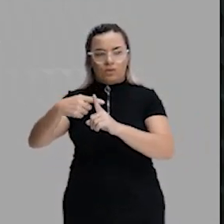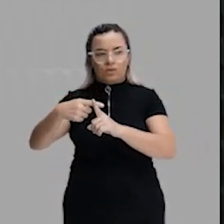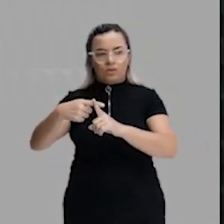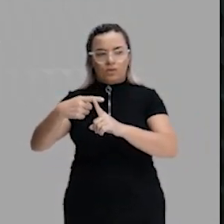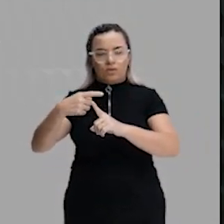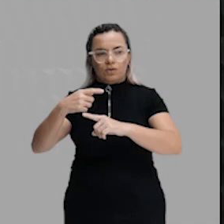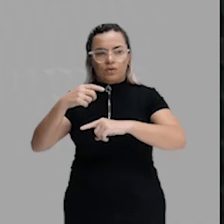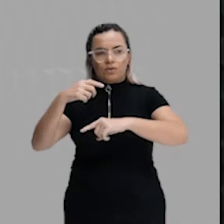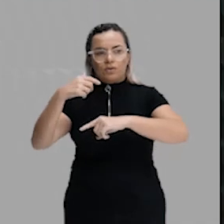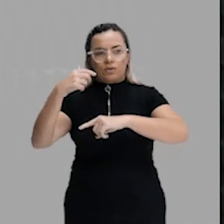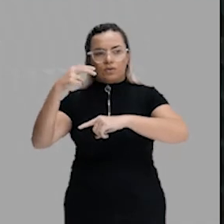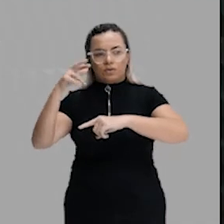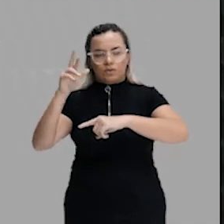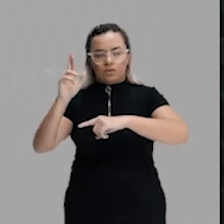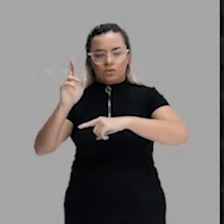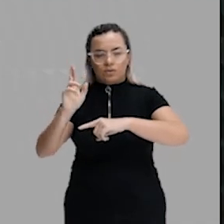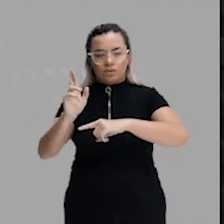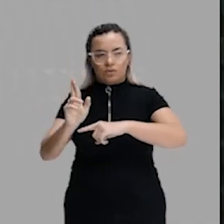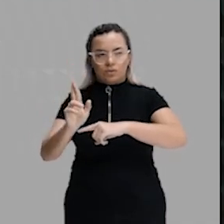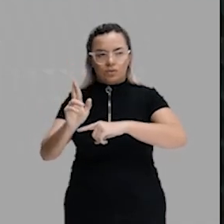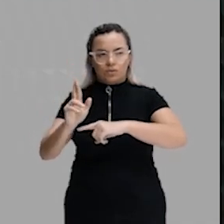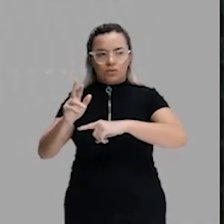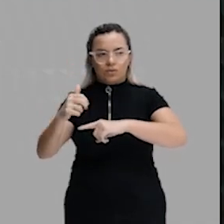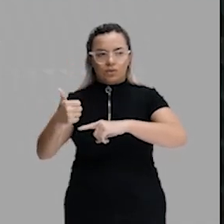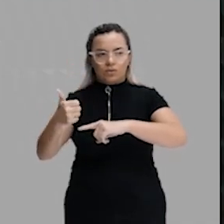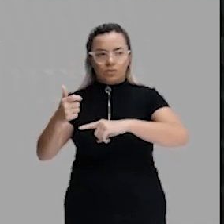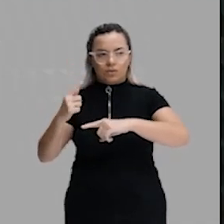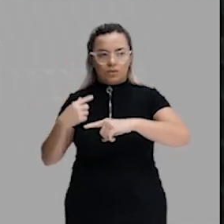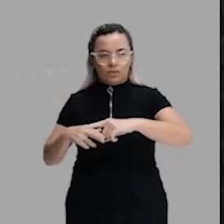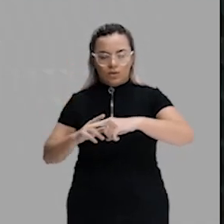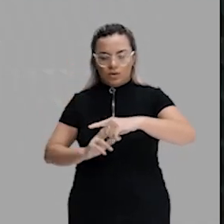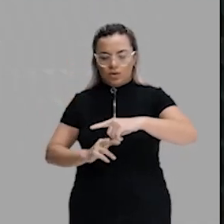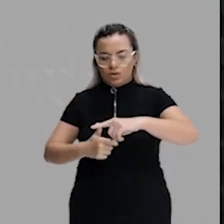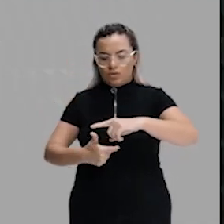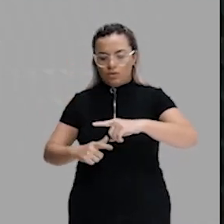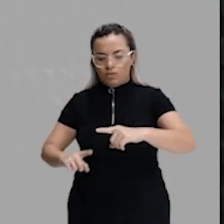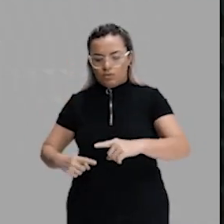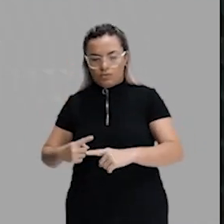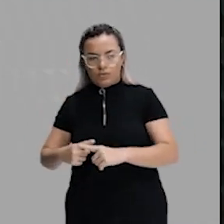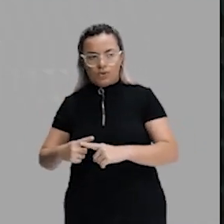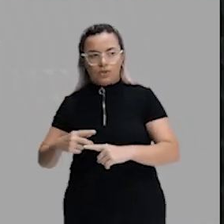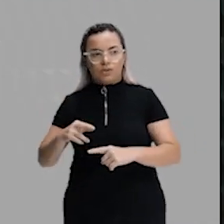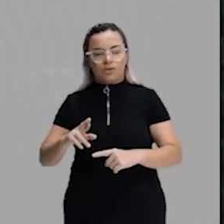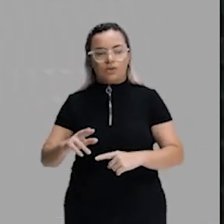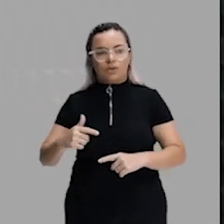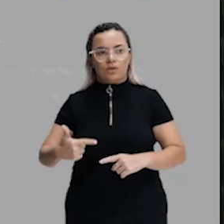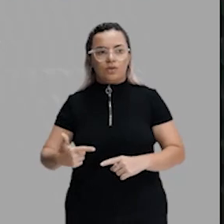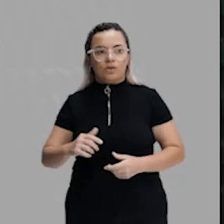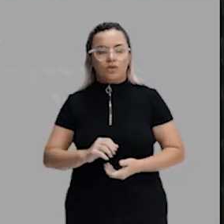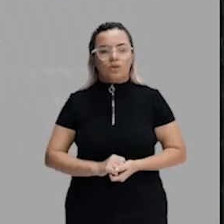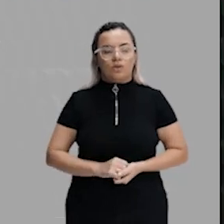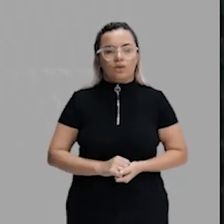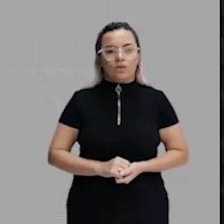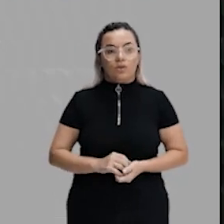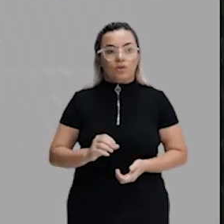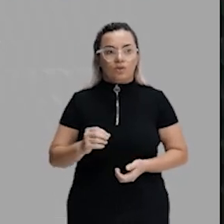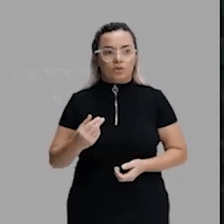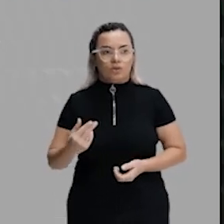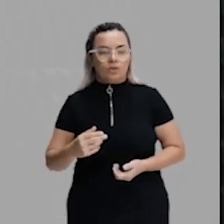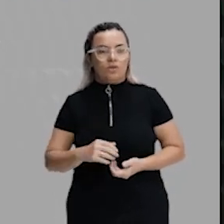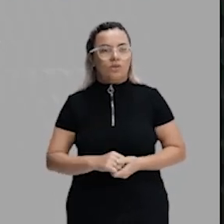produto dividido por R2 vai dar R1. Ou seja, o resistor equivalente é igual